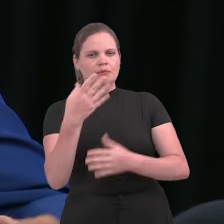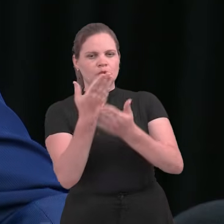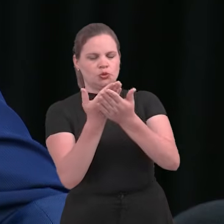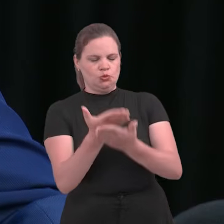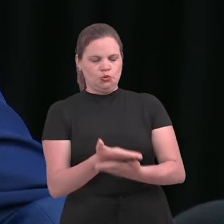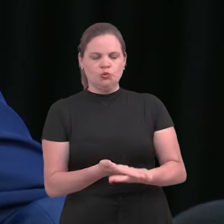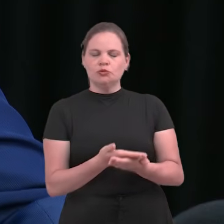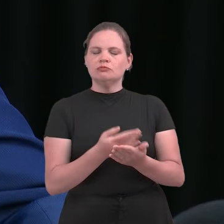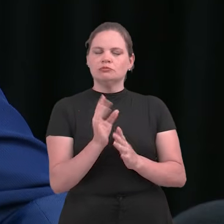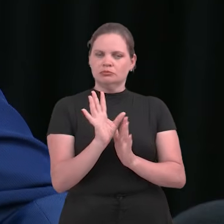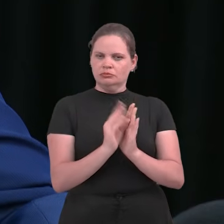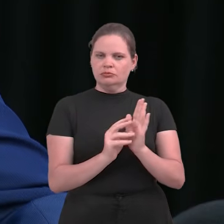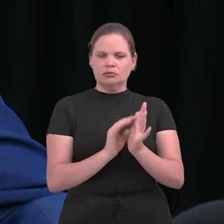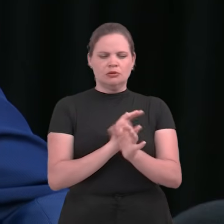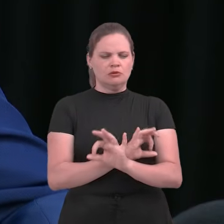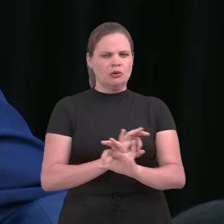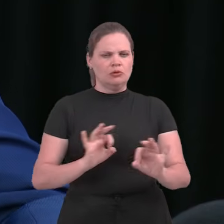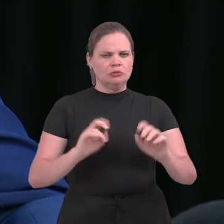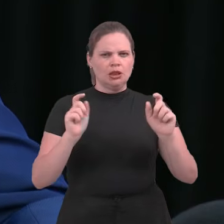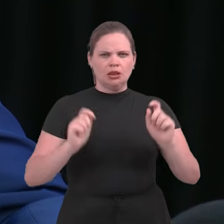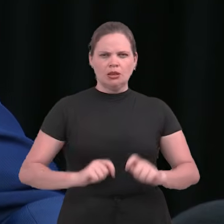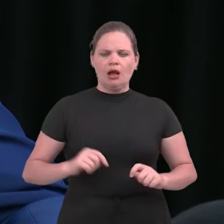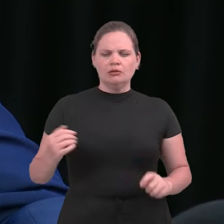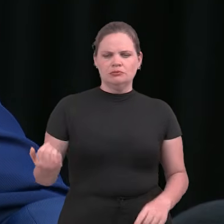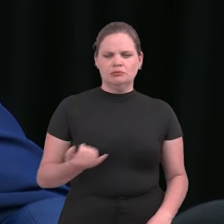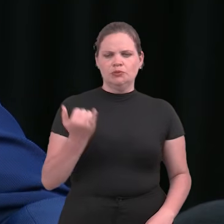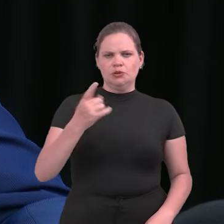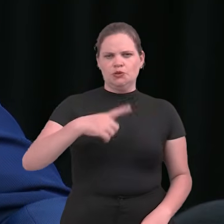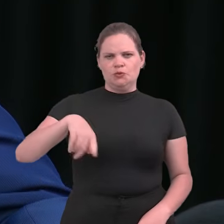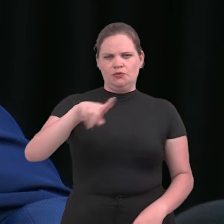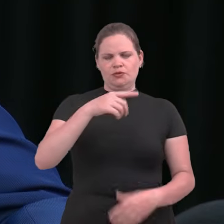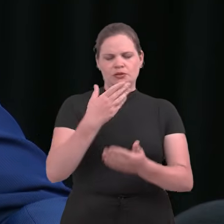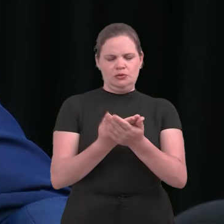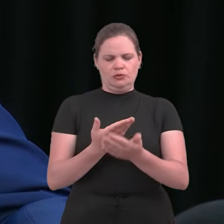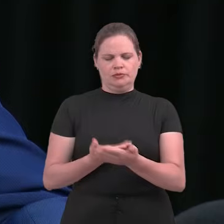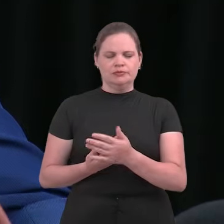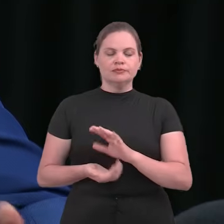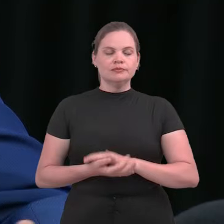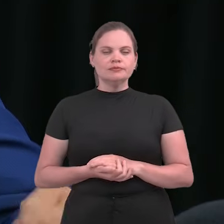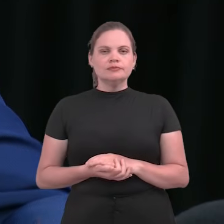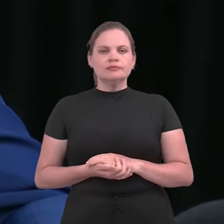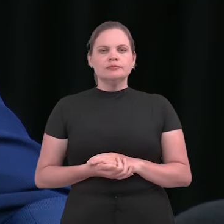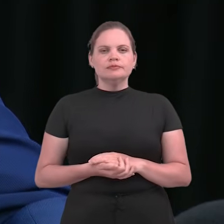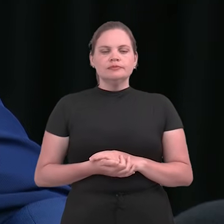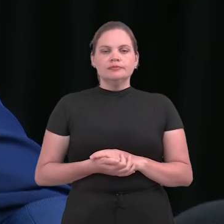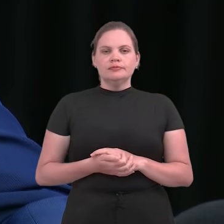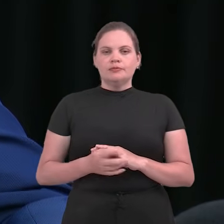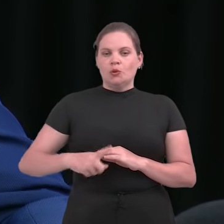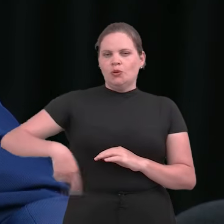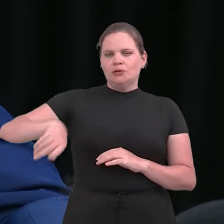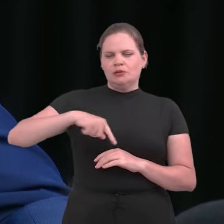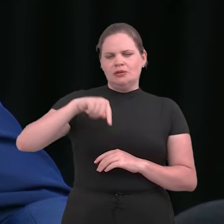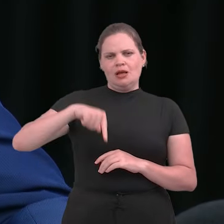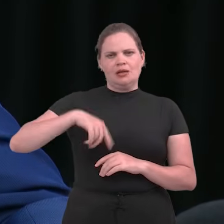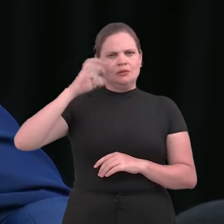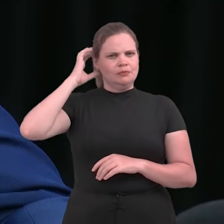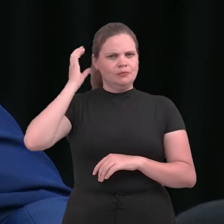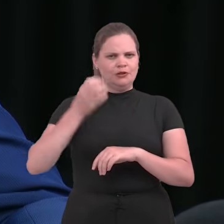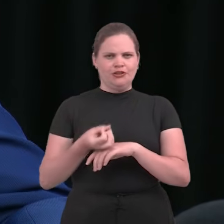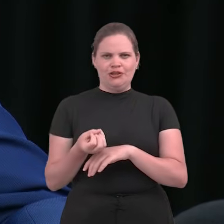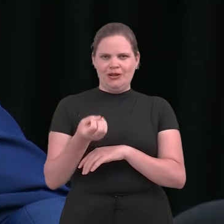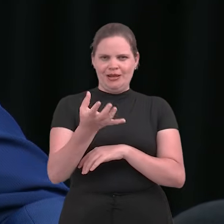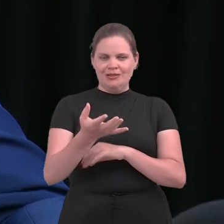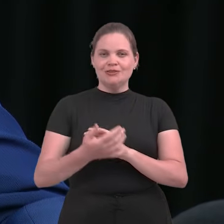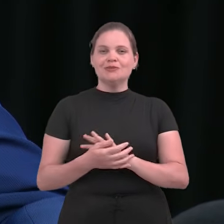com certeza é conteúdo de muito valor para quem está estudando, tá certo? E quando a gente está aqui no nosso estúdio